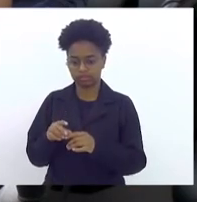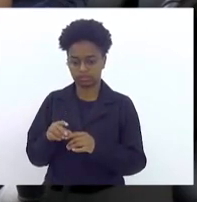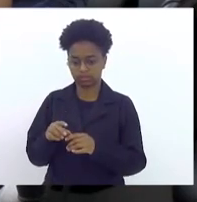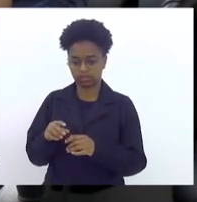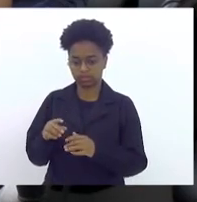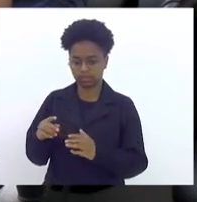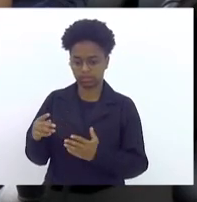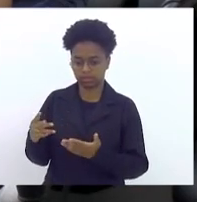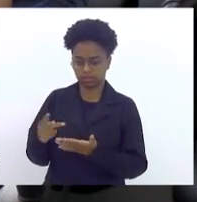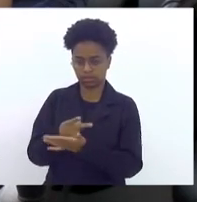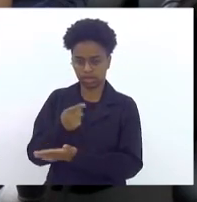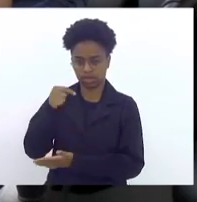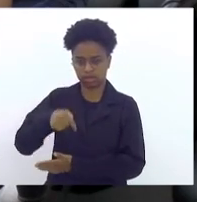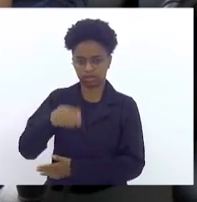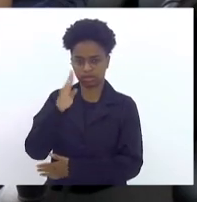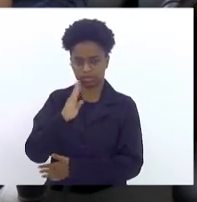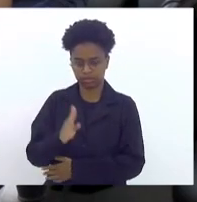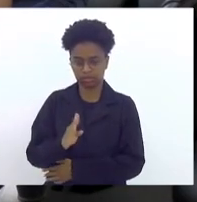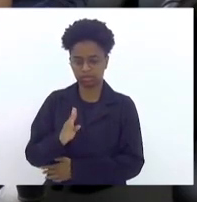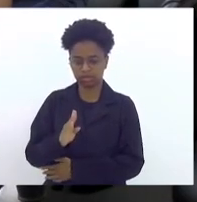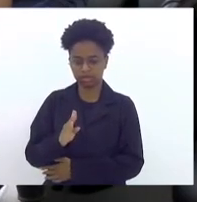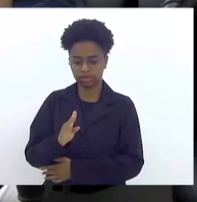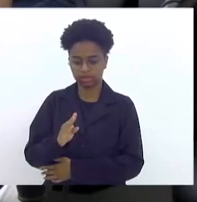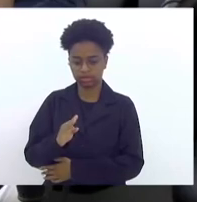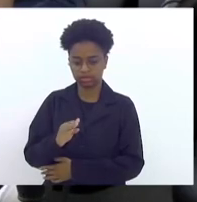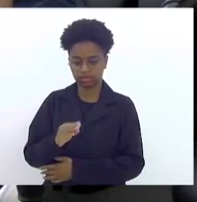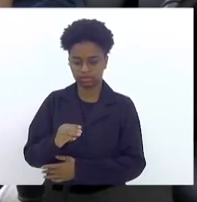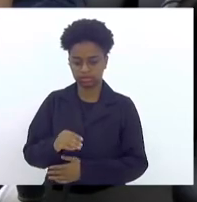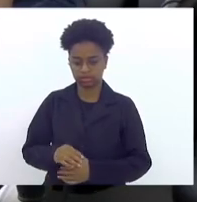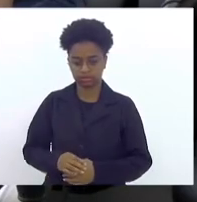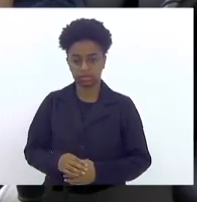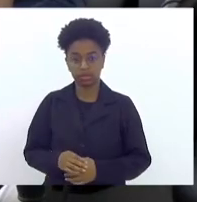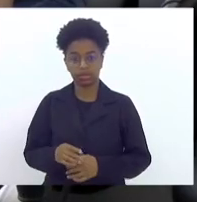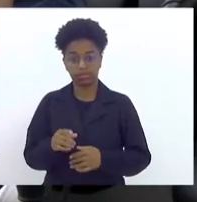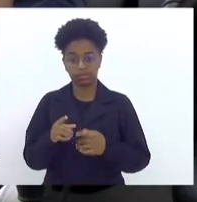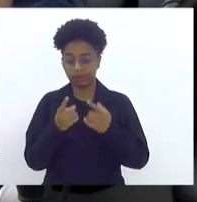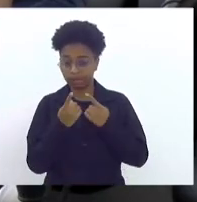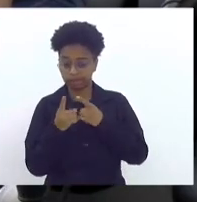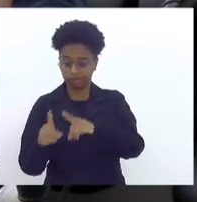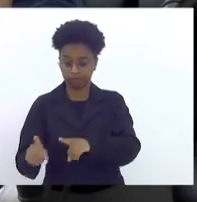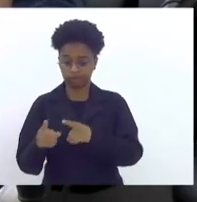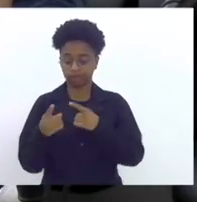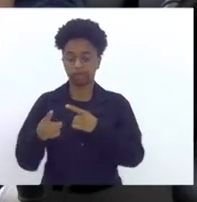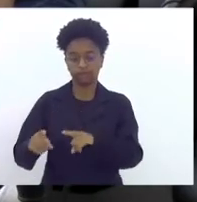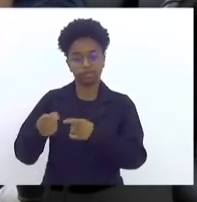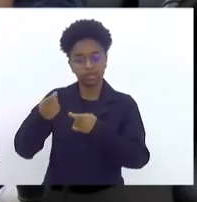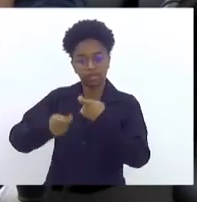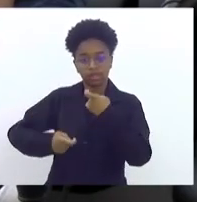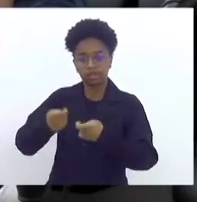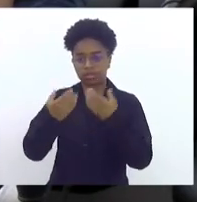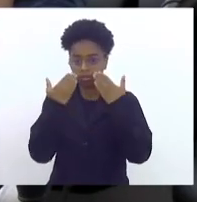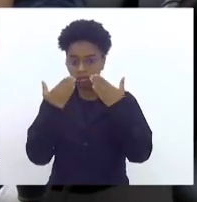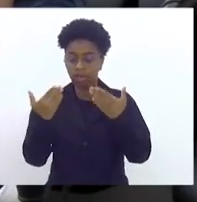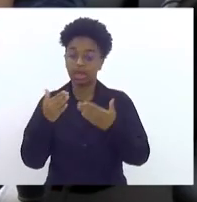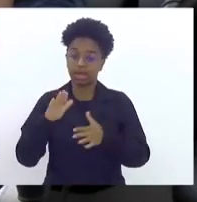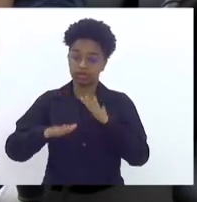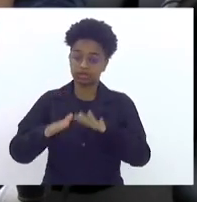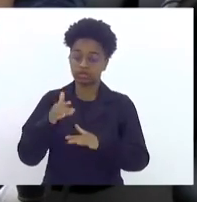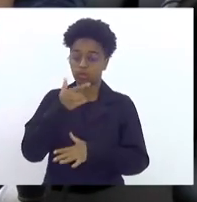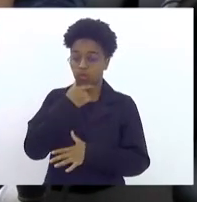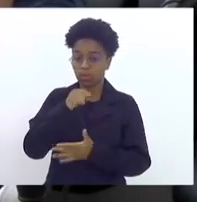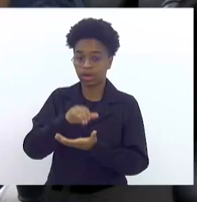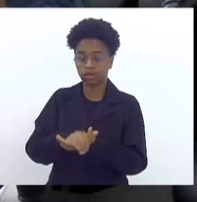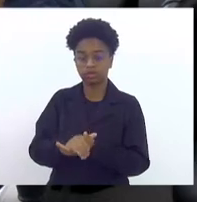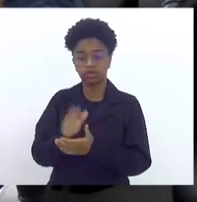né de pornografia de vingança foi em 2005 uma jornalista ela perdeu emprego né quando o ex-marido decidiu fazer isso às